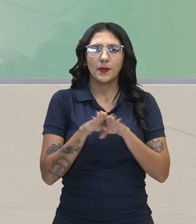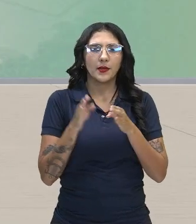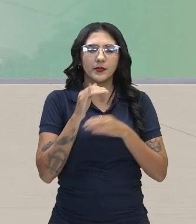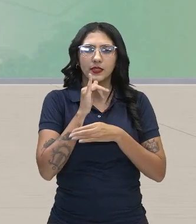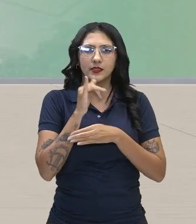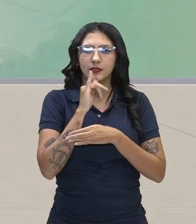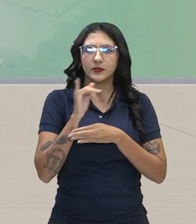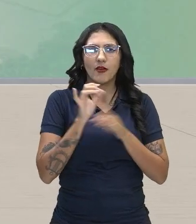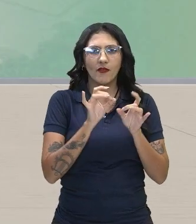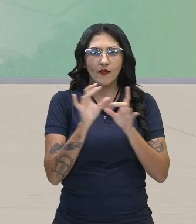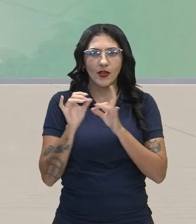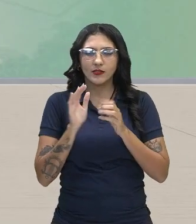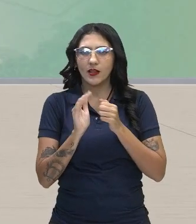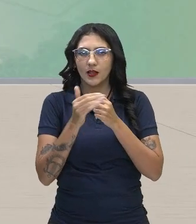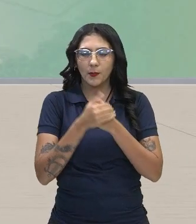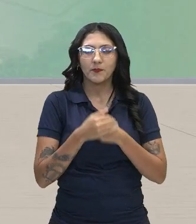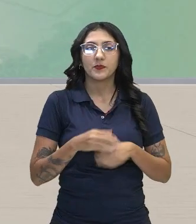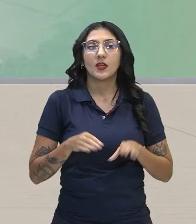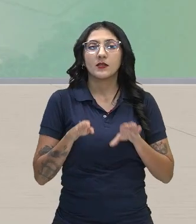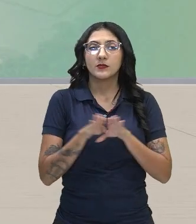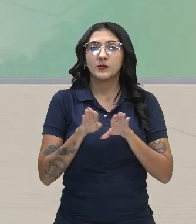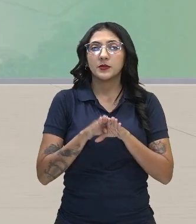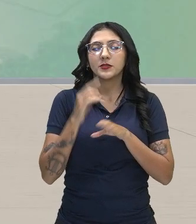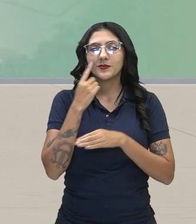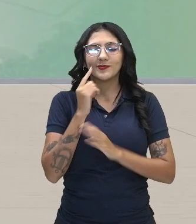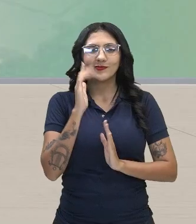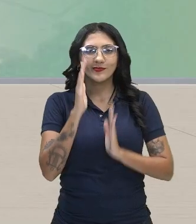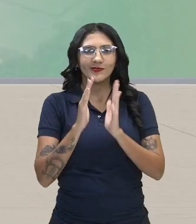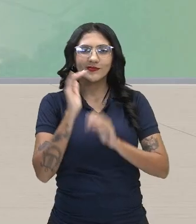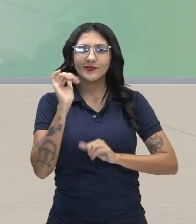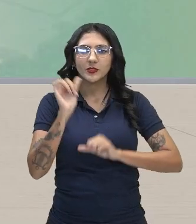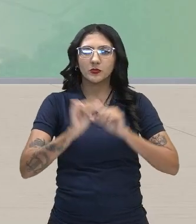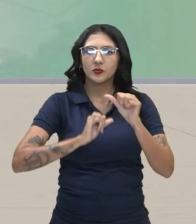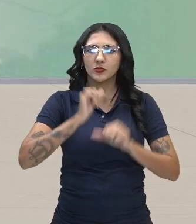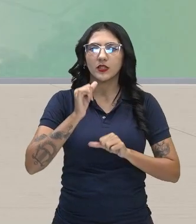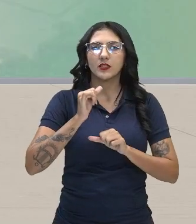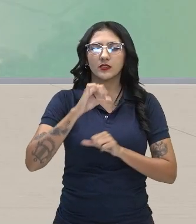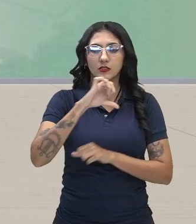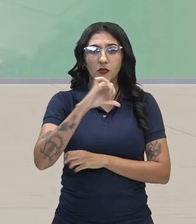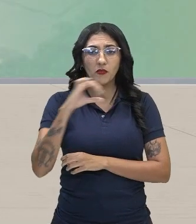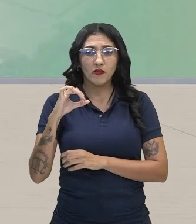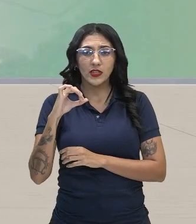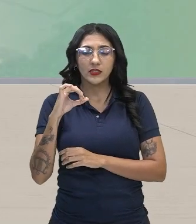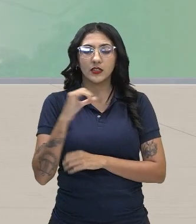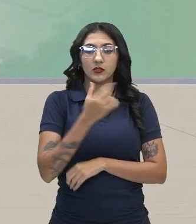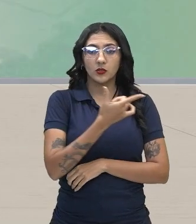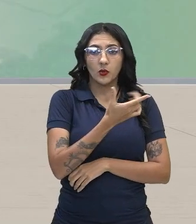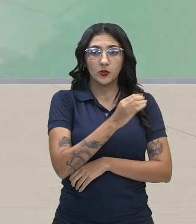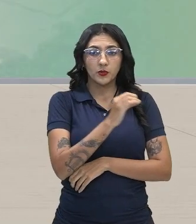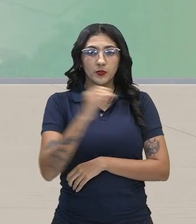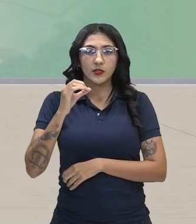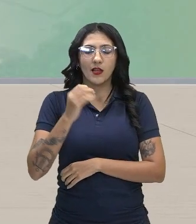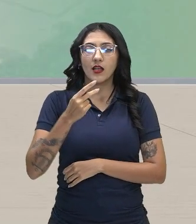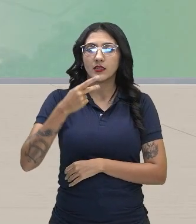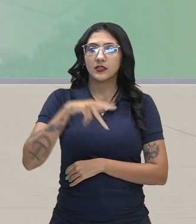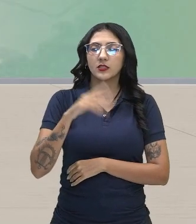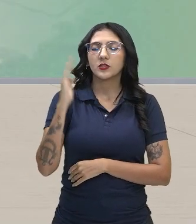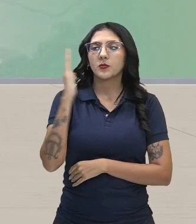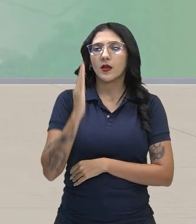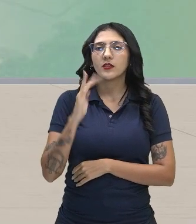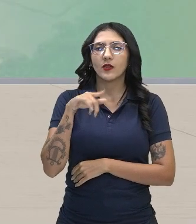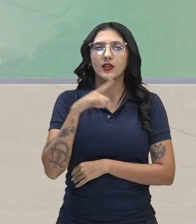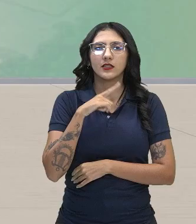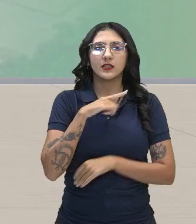Então a gente observa que nessa virada aí dos anos 90 para os anos 2000, o Brasil ele vai se apropriar